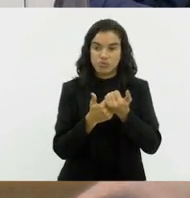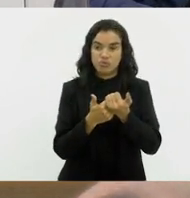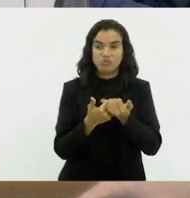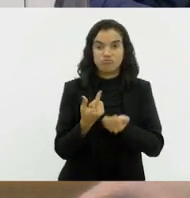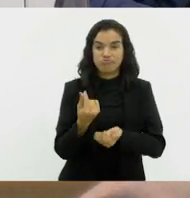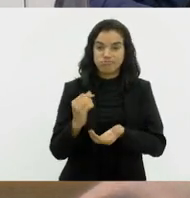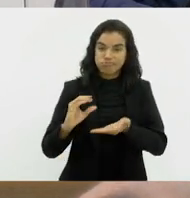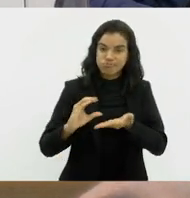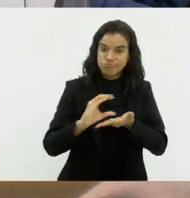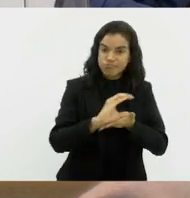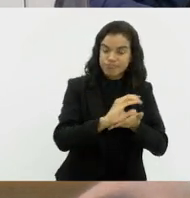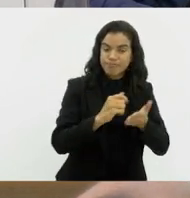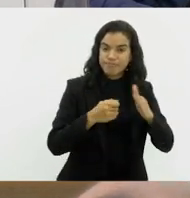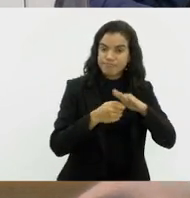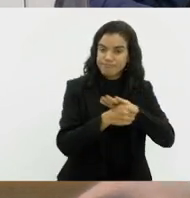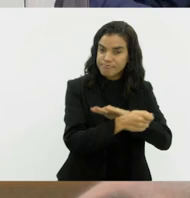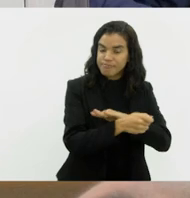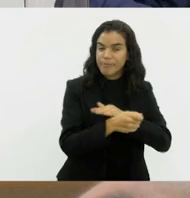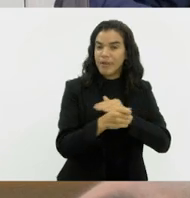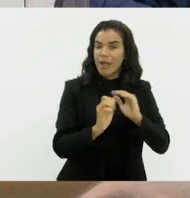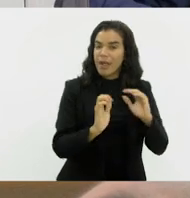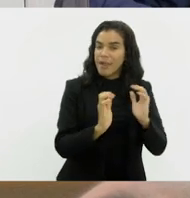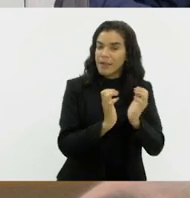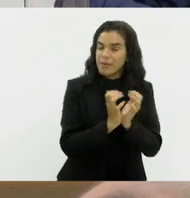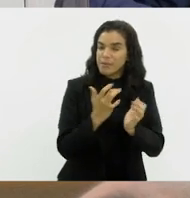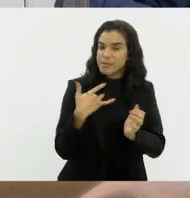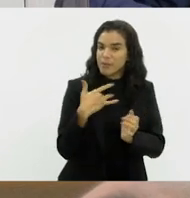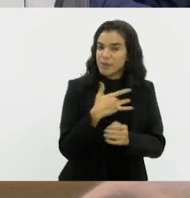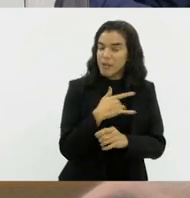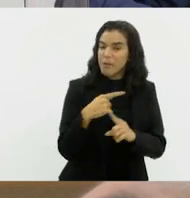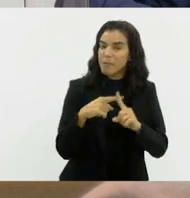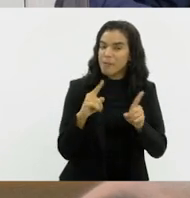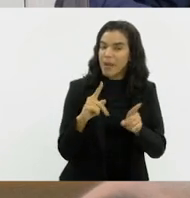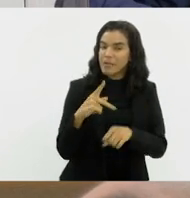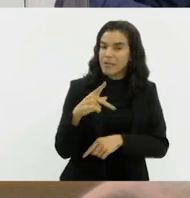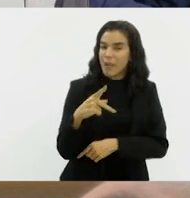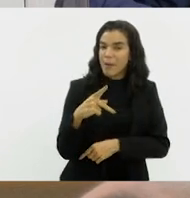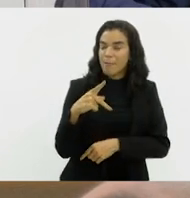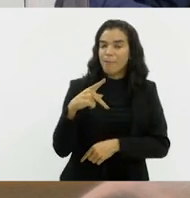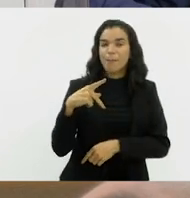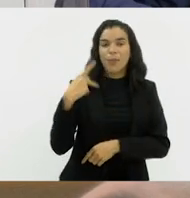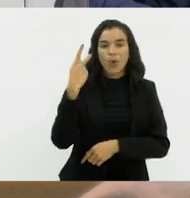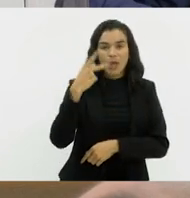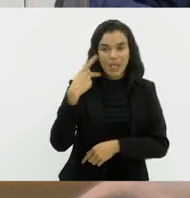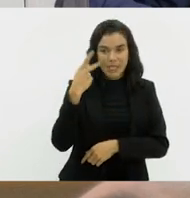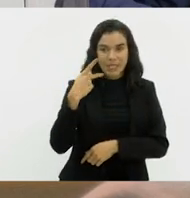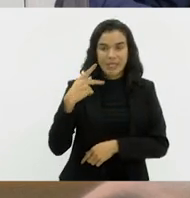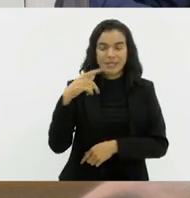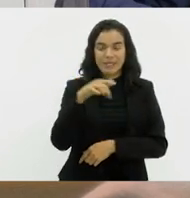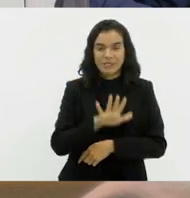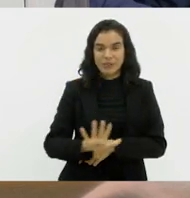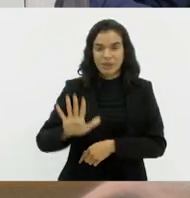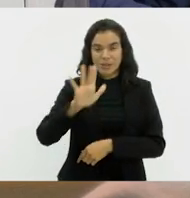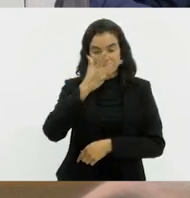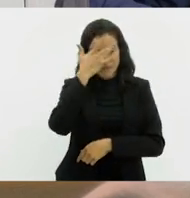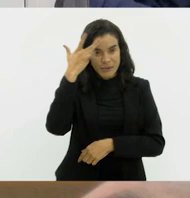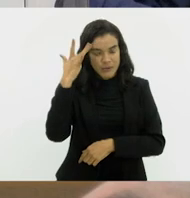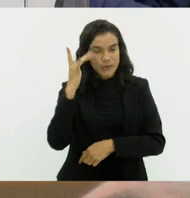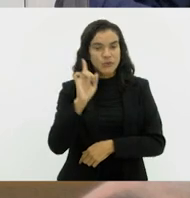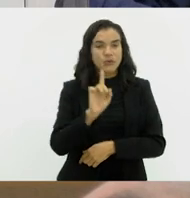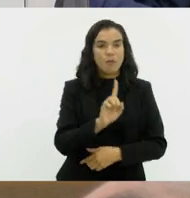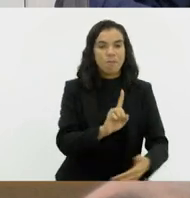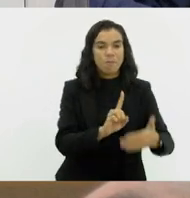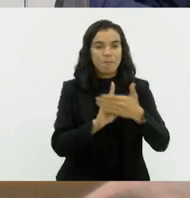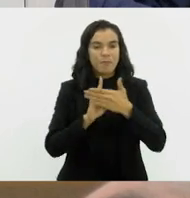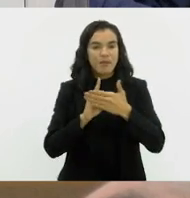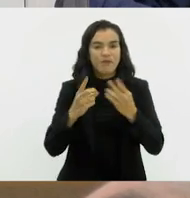né, a implementação dessas equipes, mas que é para que a PNASP, a Política Nacional de Atenção Integrada à Pessoa Privada de Liberdade, ela